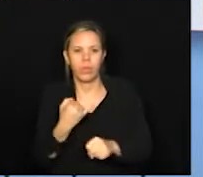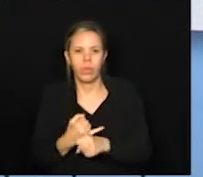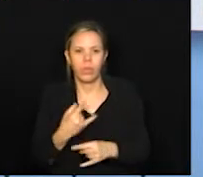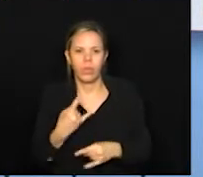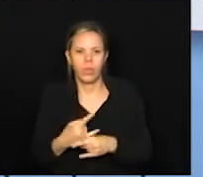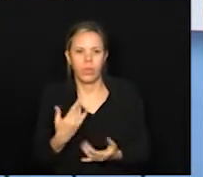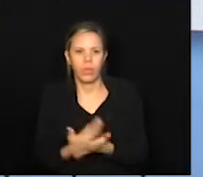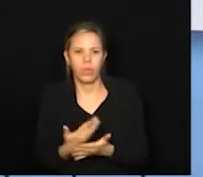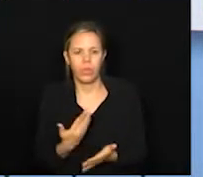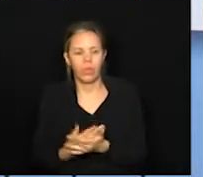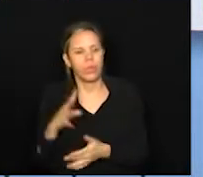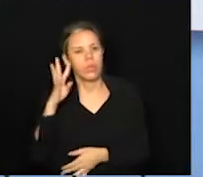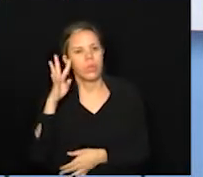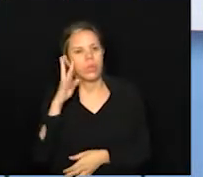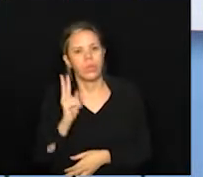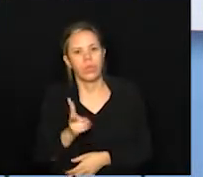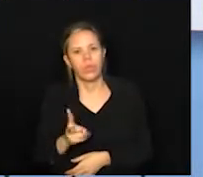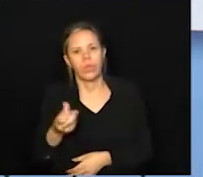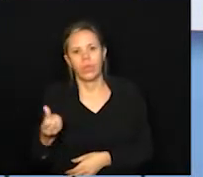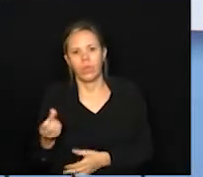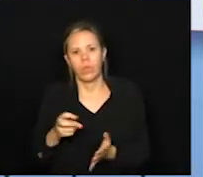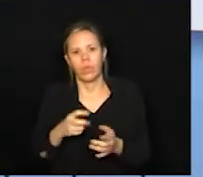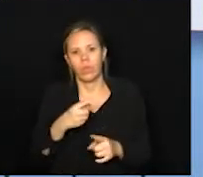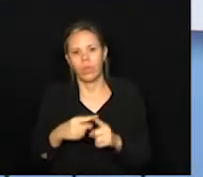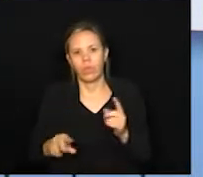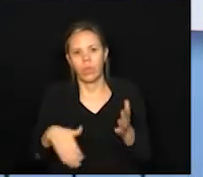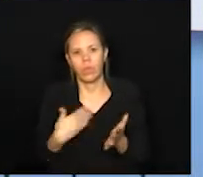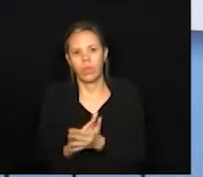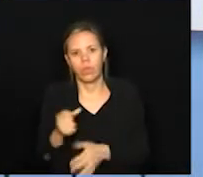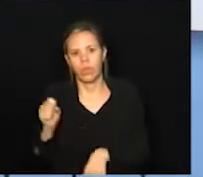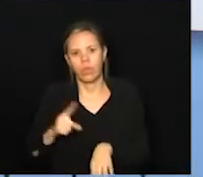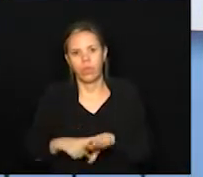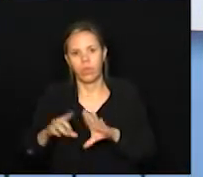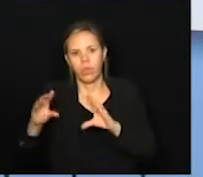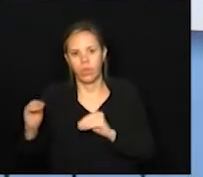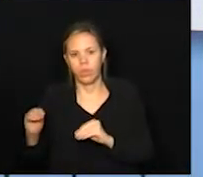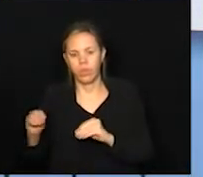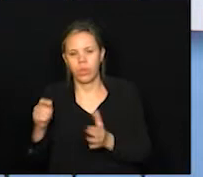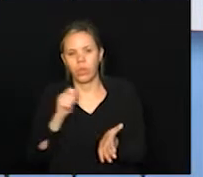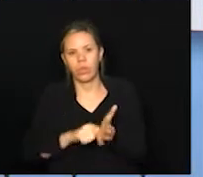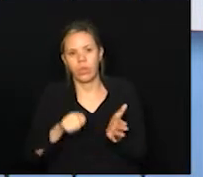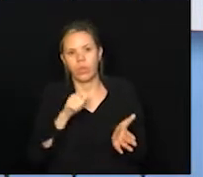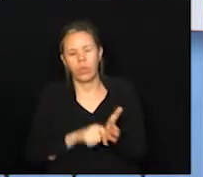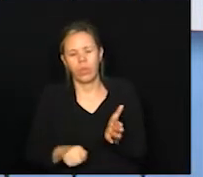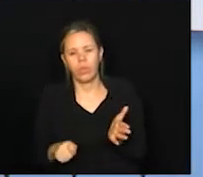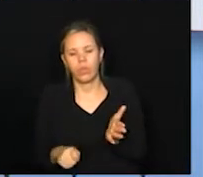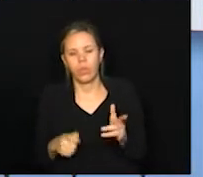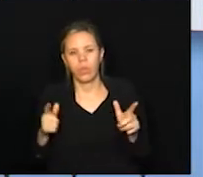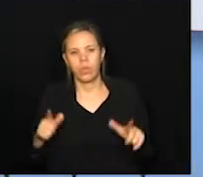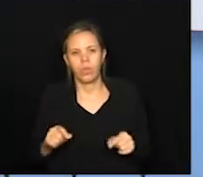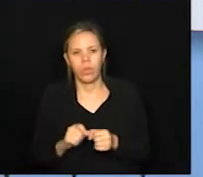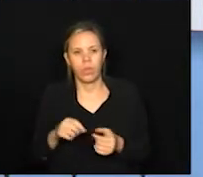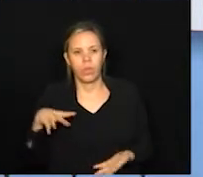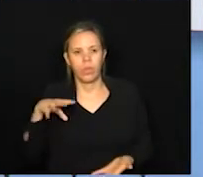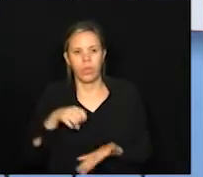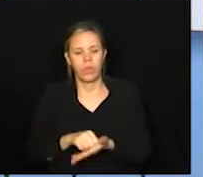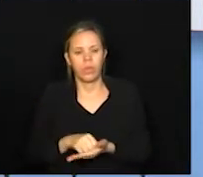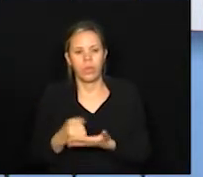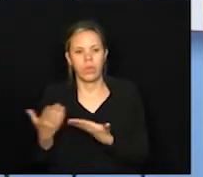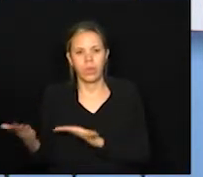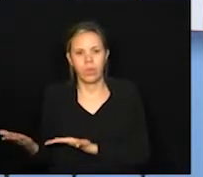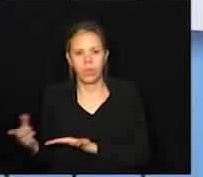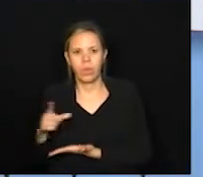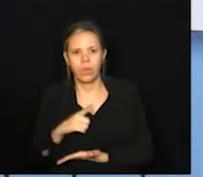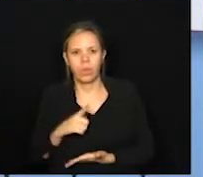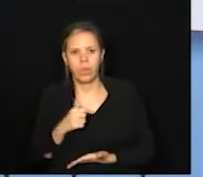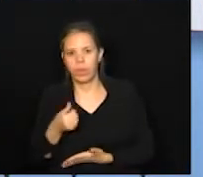sempre às quartas-feiras, das 6h30 às 8 da noite. Então, anote aí onde você faz a sua inscrição, você que